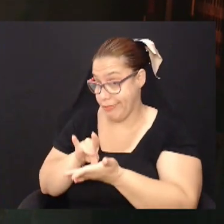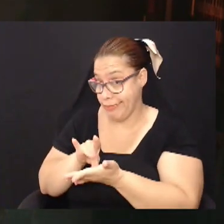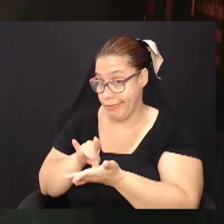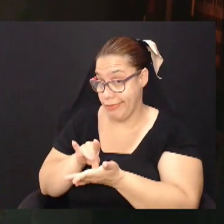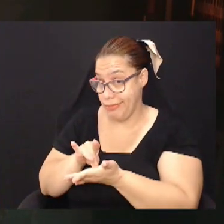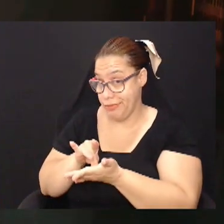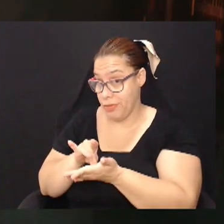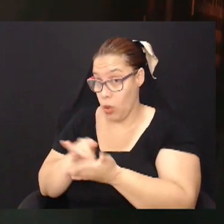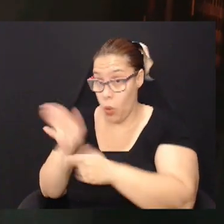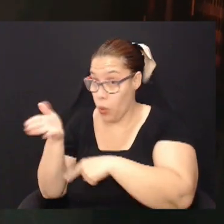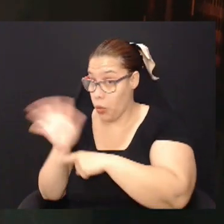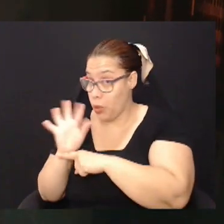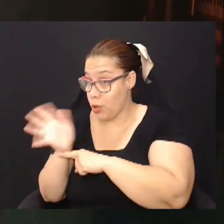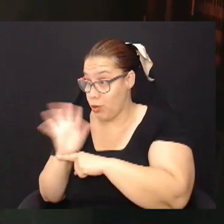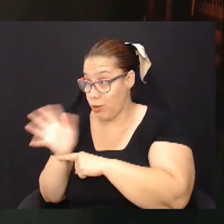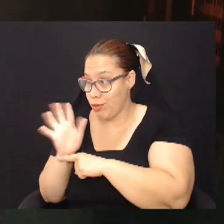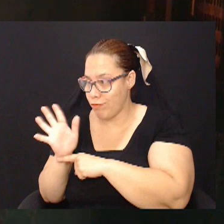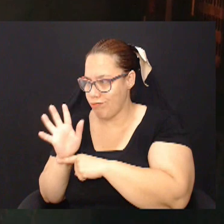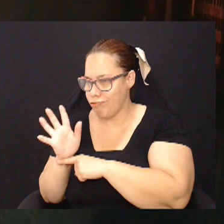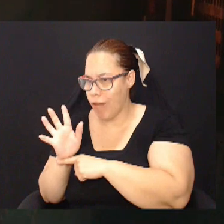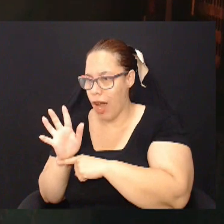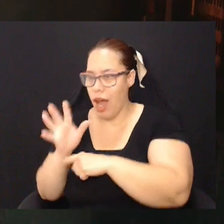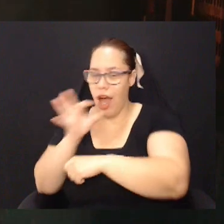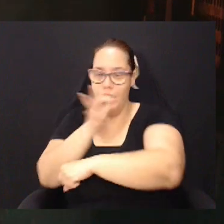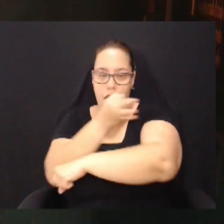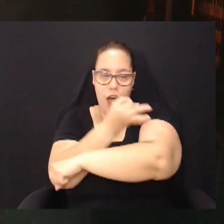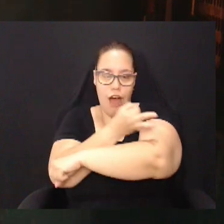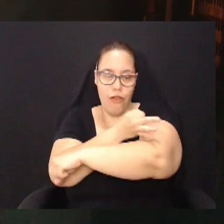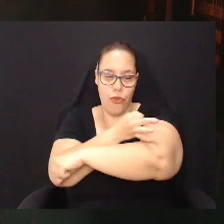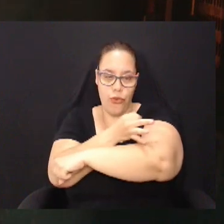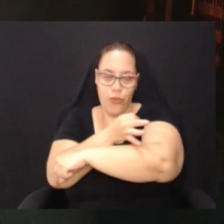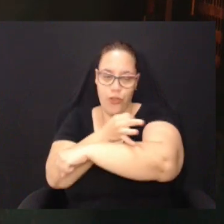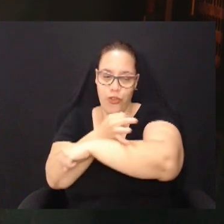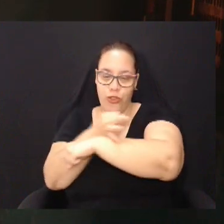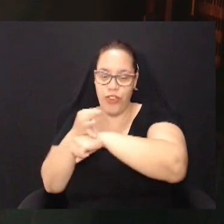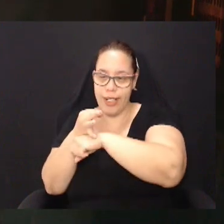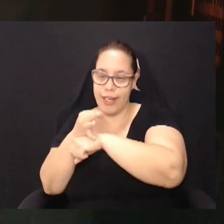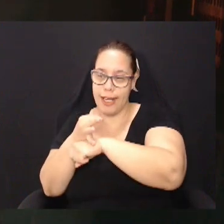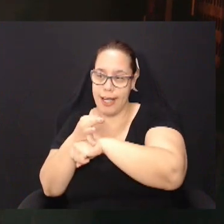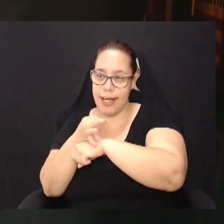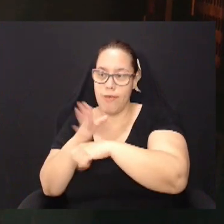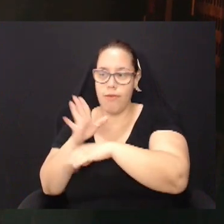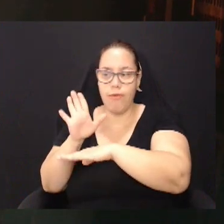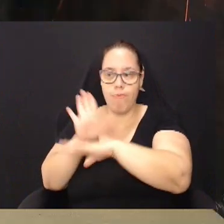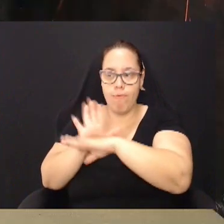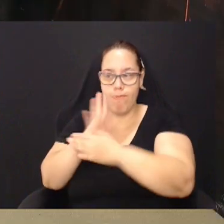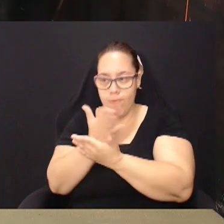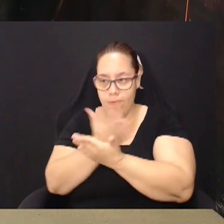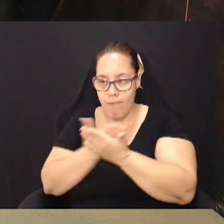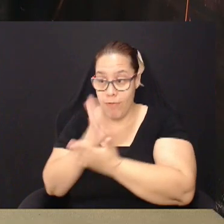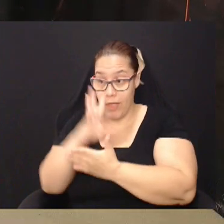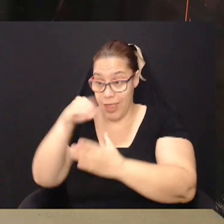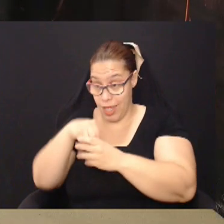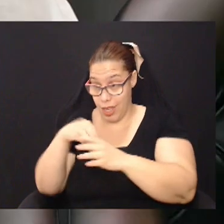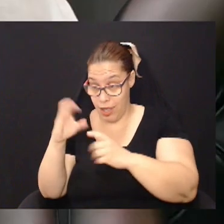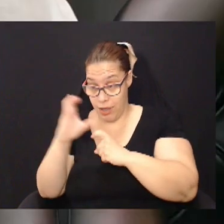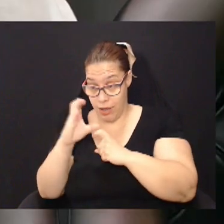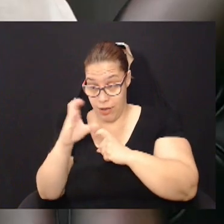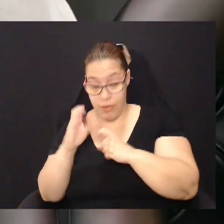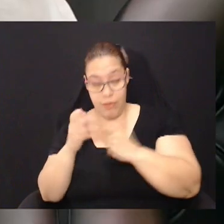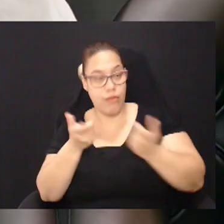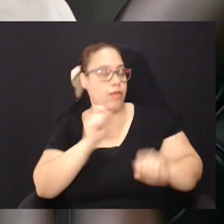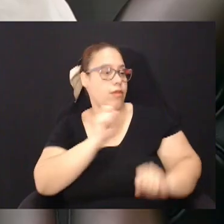filmes, né, a ficção, para um tratamento, assim, dentro do consultório? Na questão, assim,